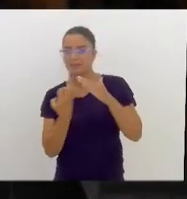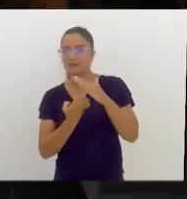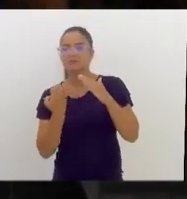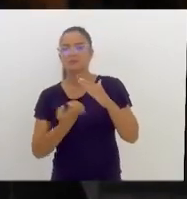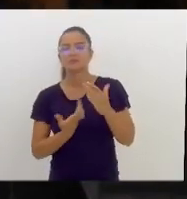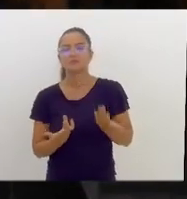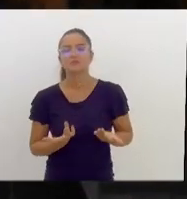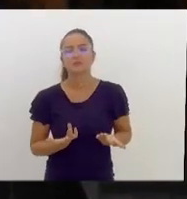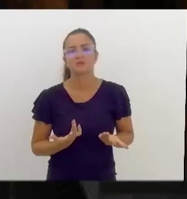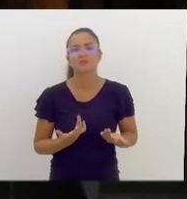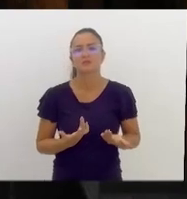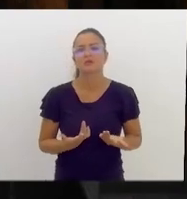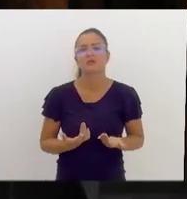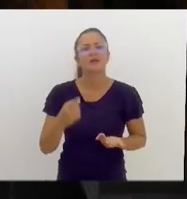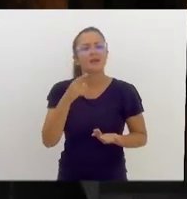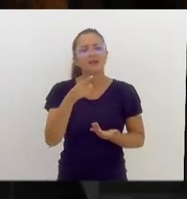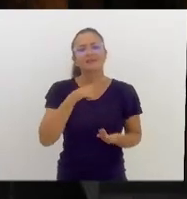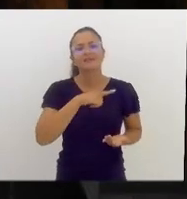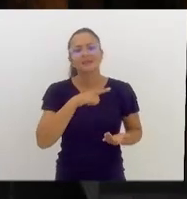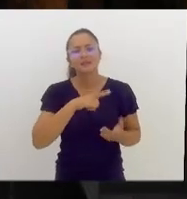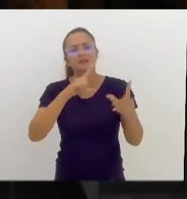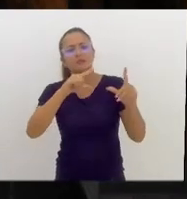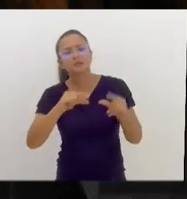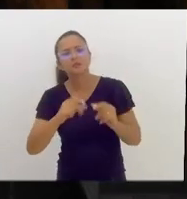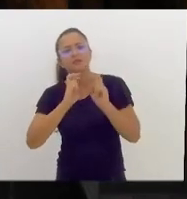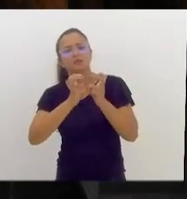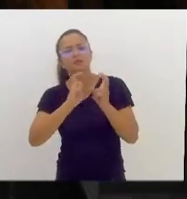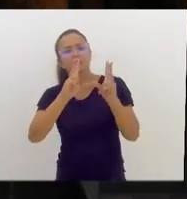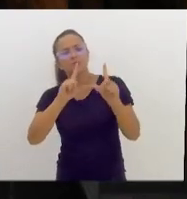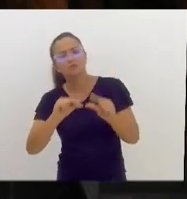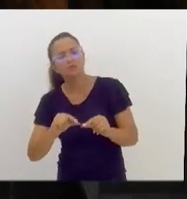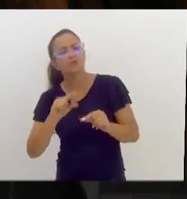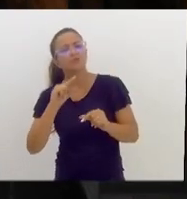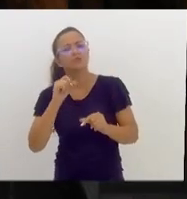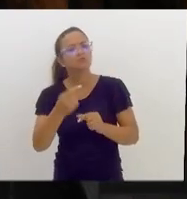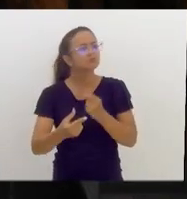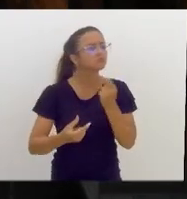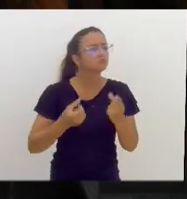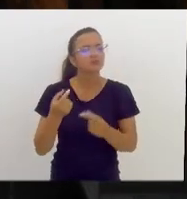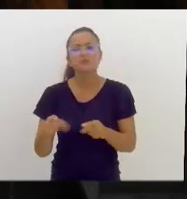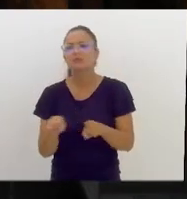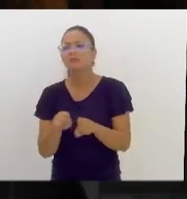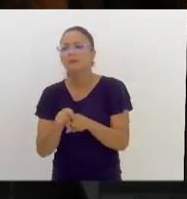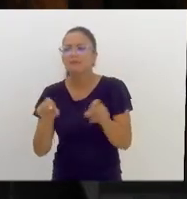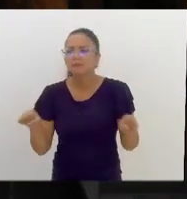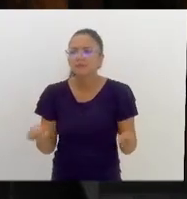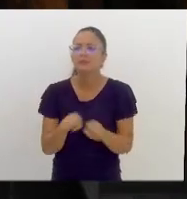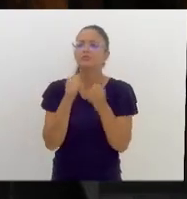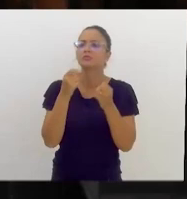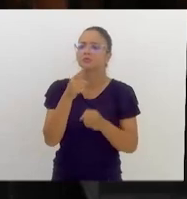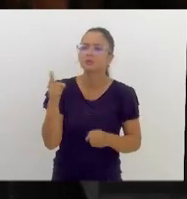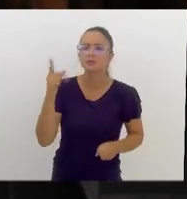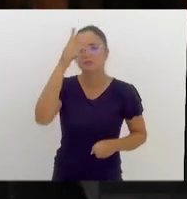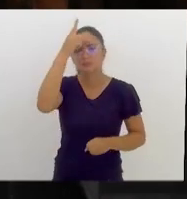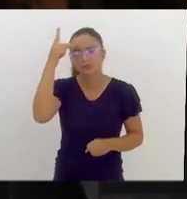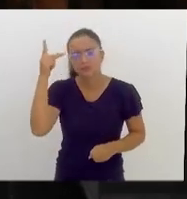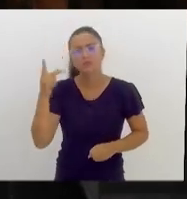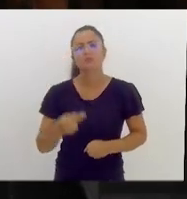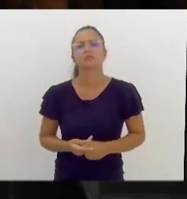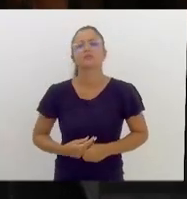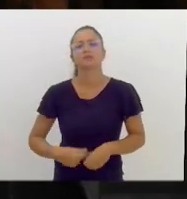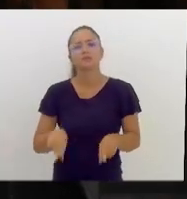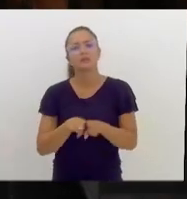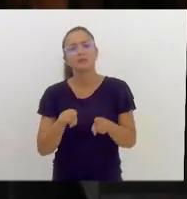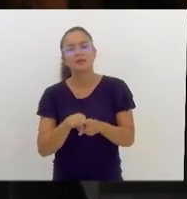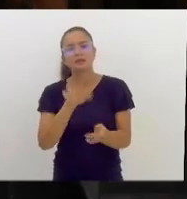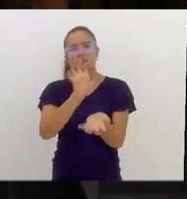que pressionou por mudanças na operação permanentemente, prejudicando os usuários. O encerramento de linhas, como